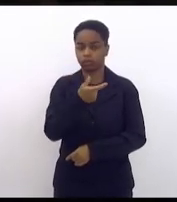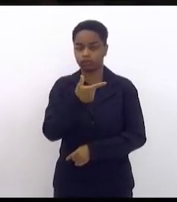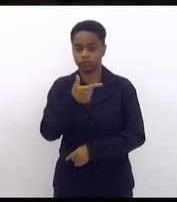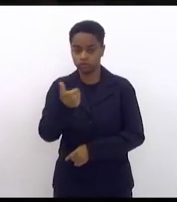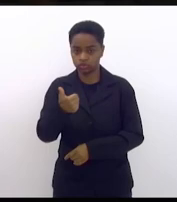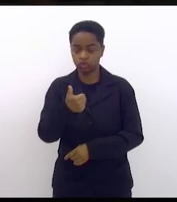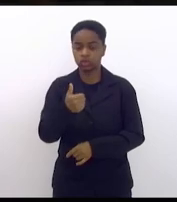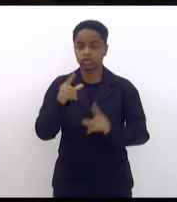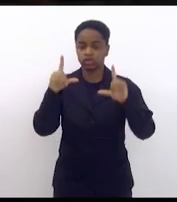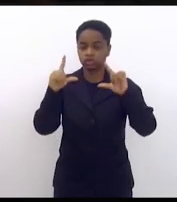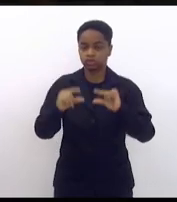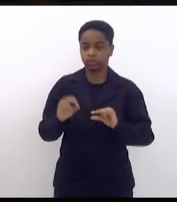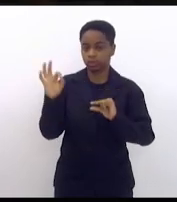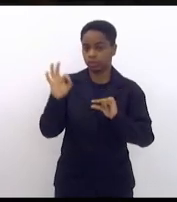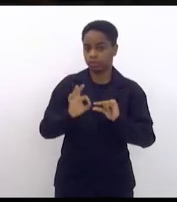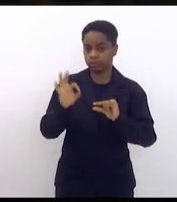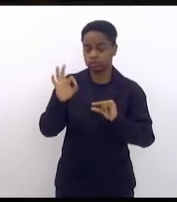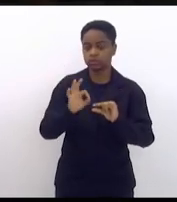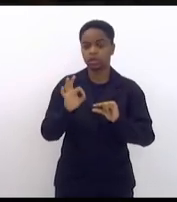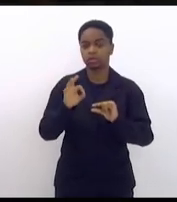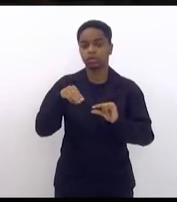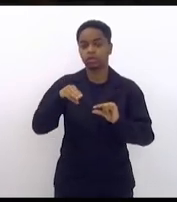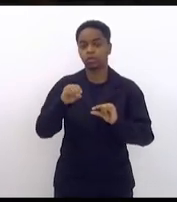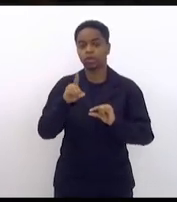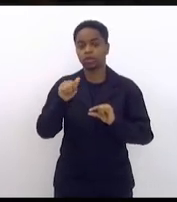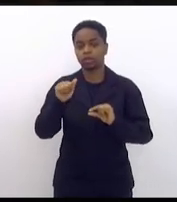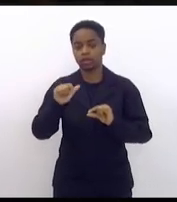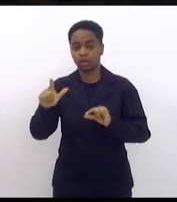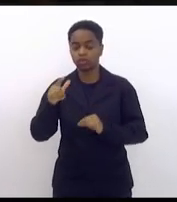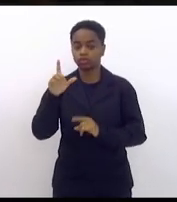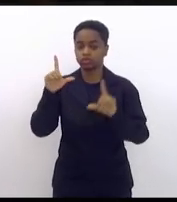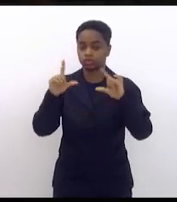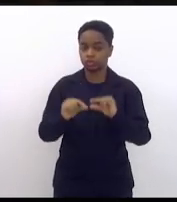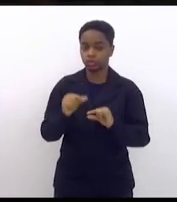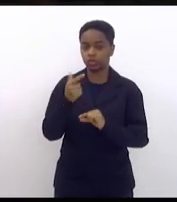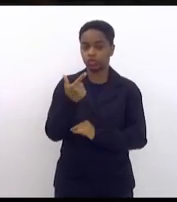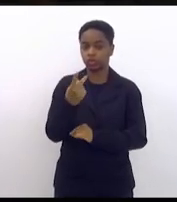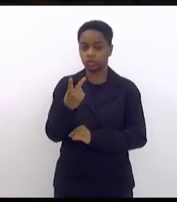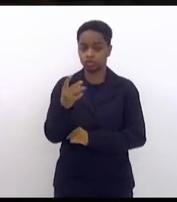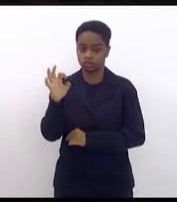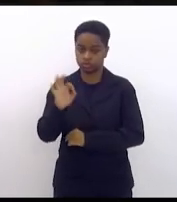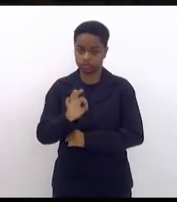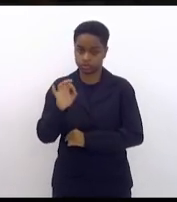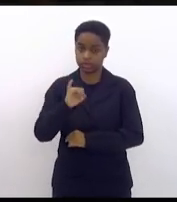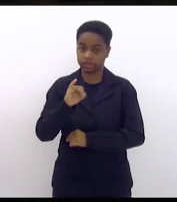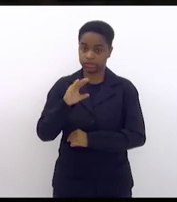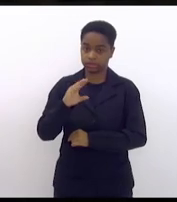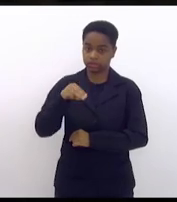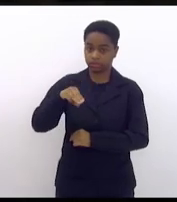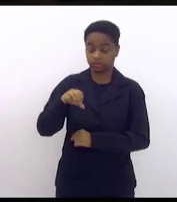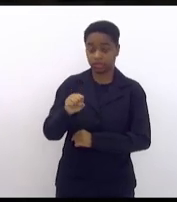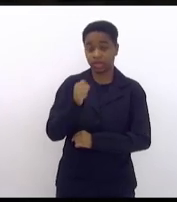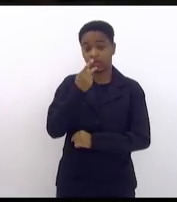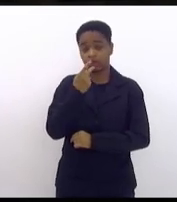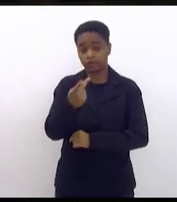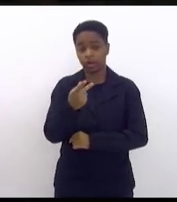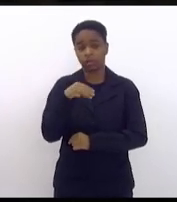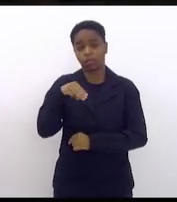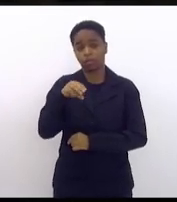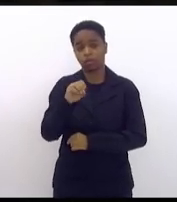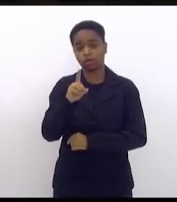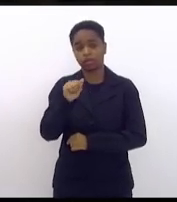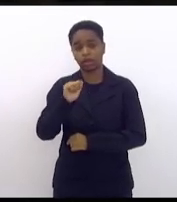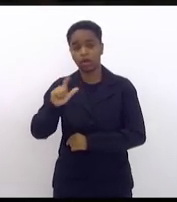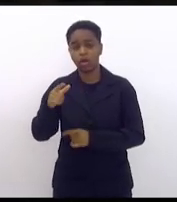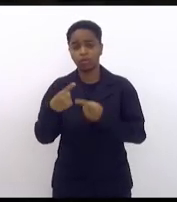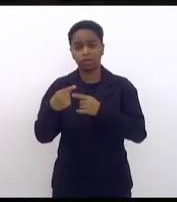alíquotas modais em 2 pontos percentuais, alíquota de ICMS. Eu digo modal porque não são iguais